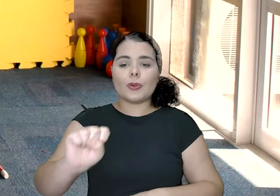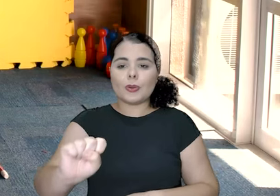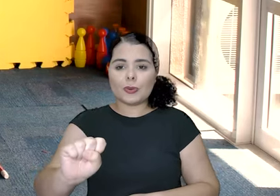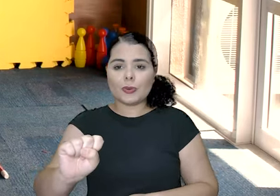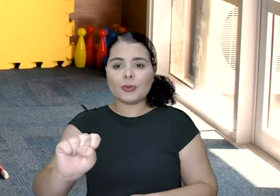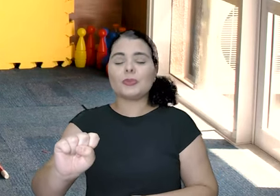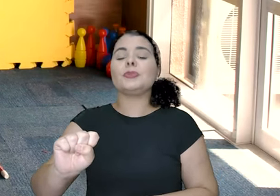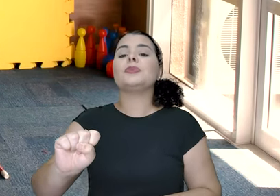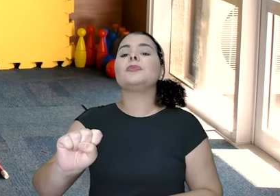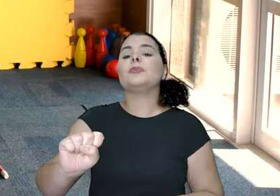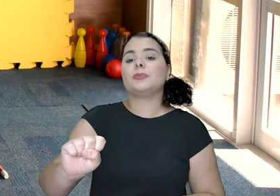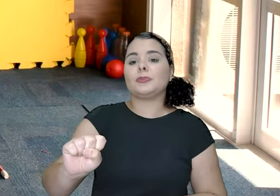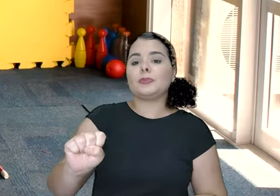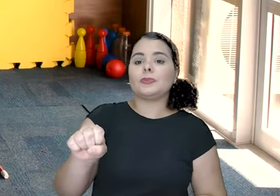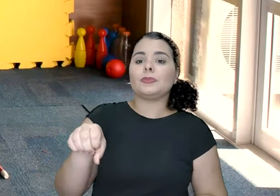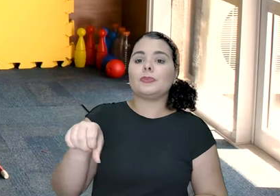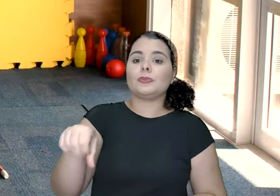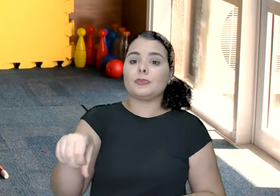8,